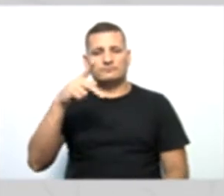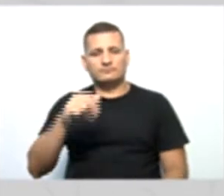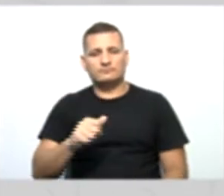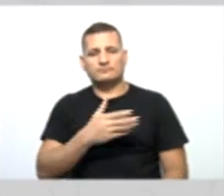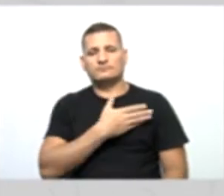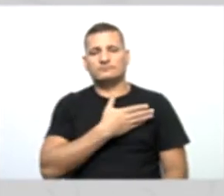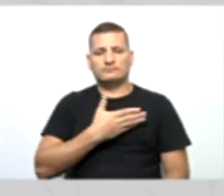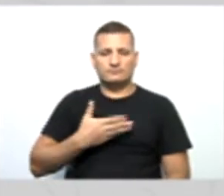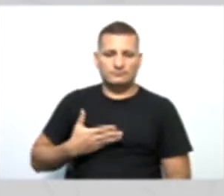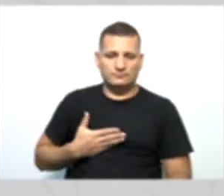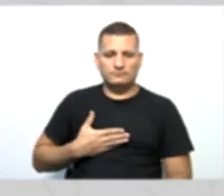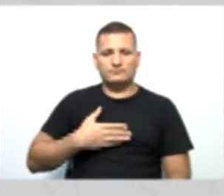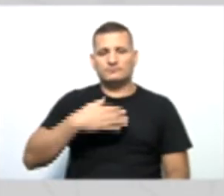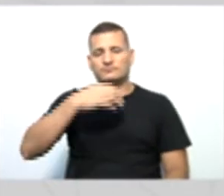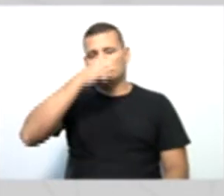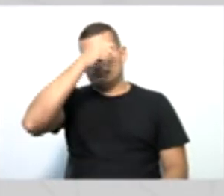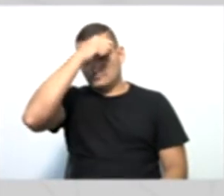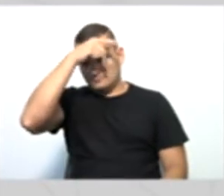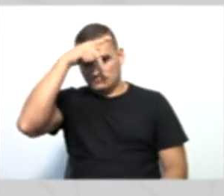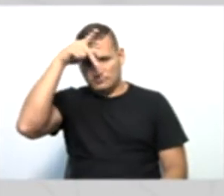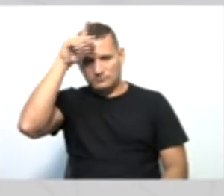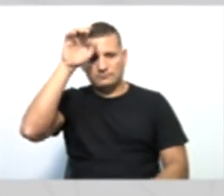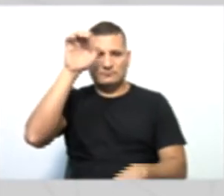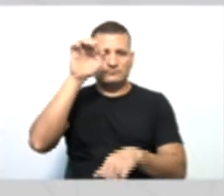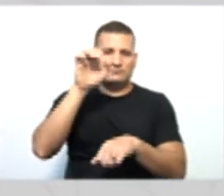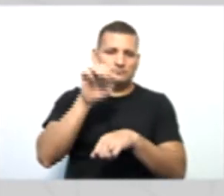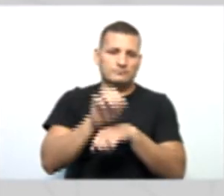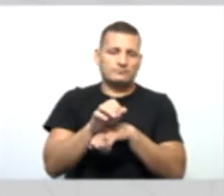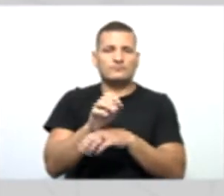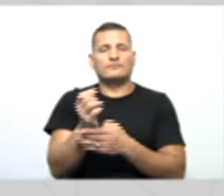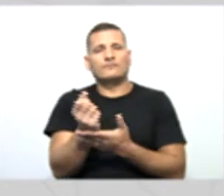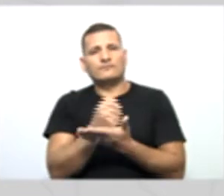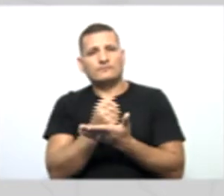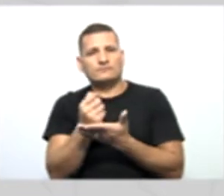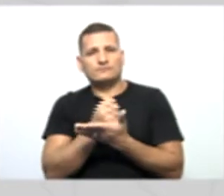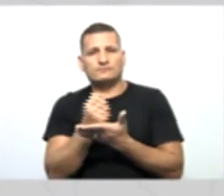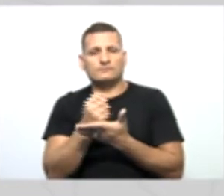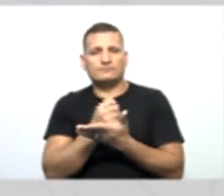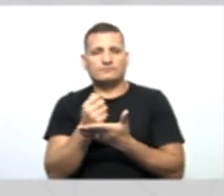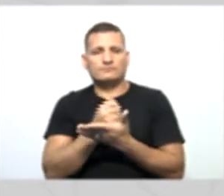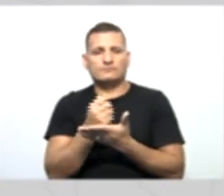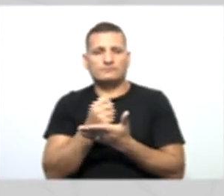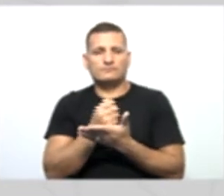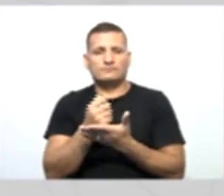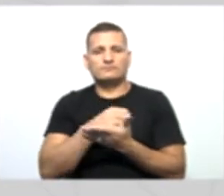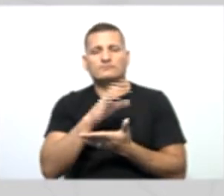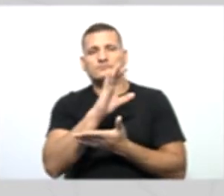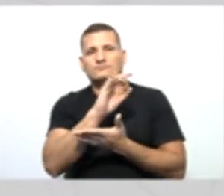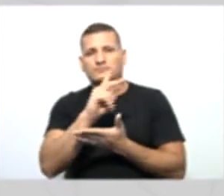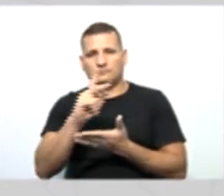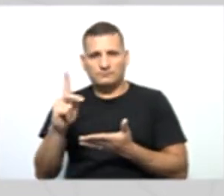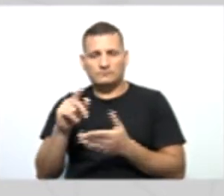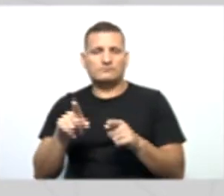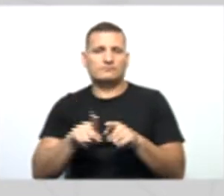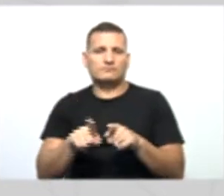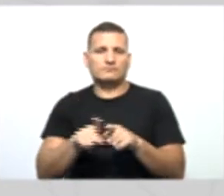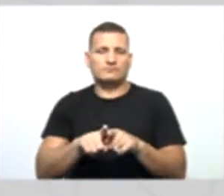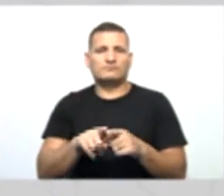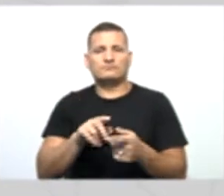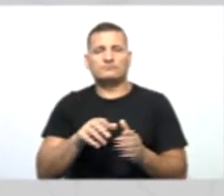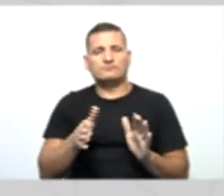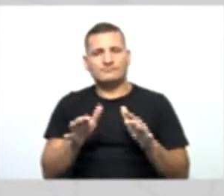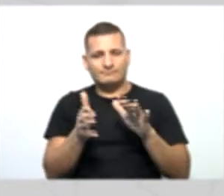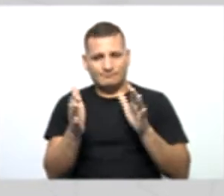Municipal e Estadual, SEBRAE, as farmácias de manipulação, cooperativas de artesão. Então,